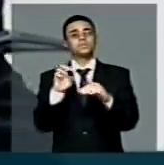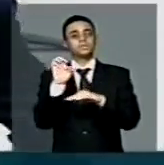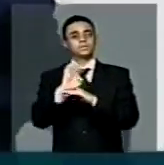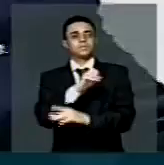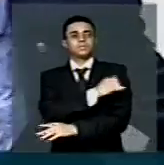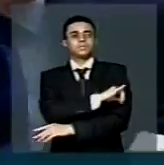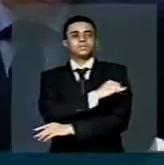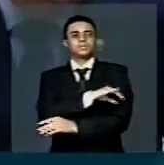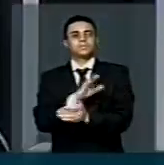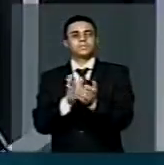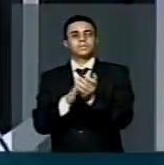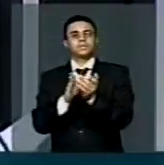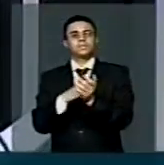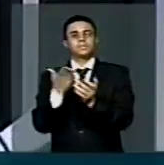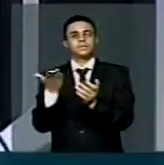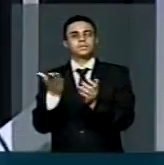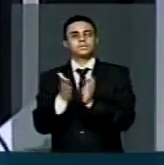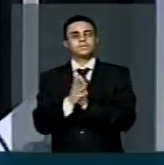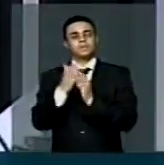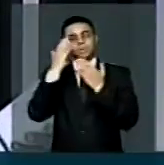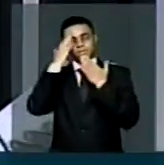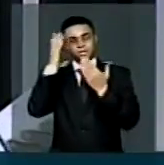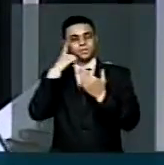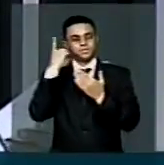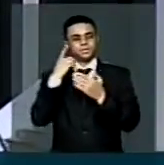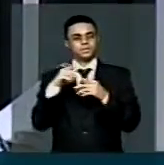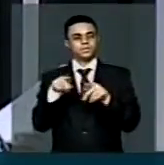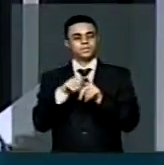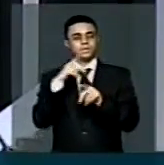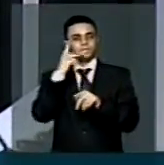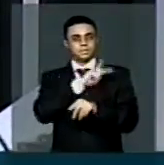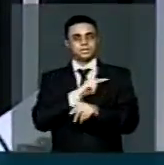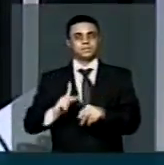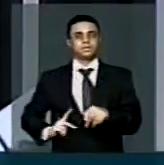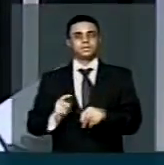Parabéns. Muito obrigado, deputado. Presidente, já estou